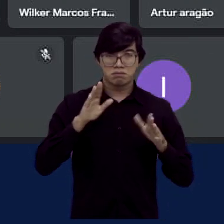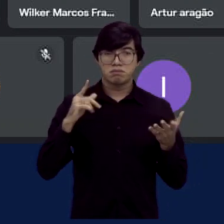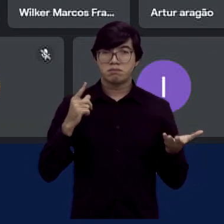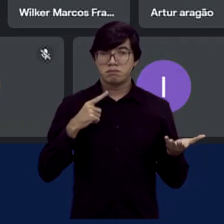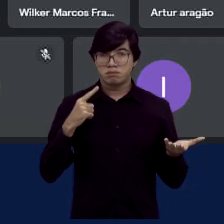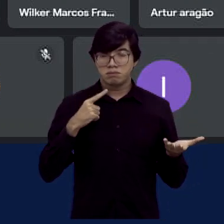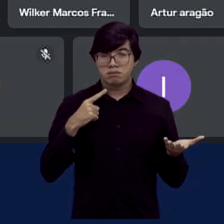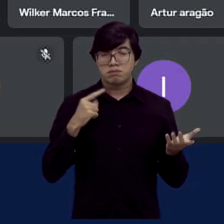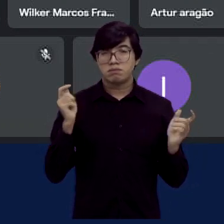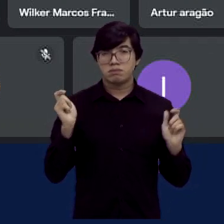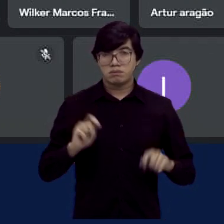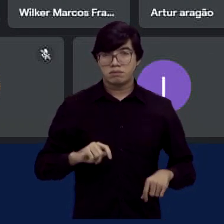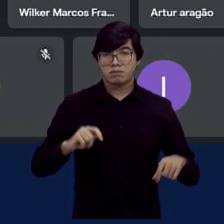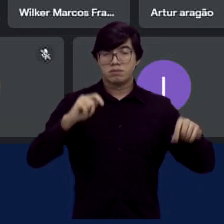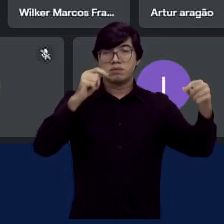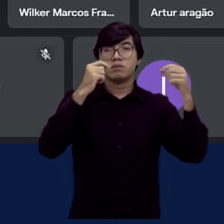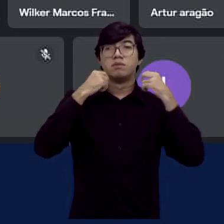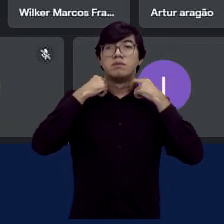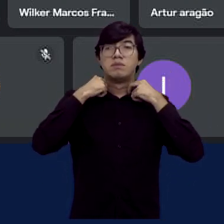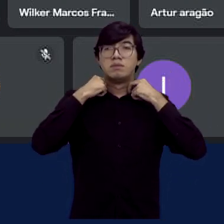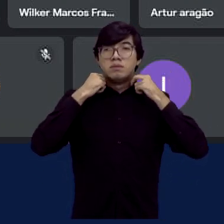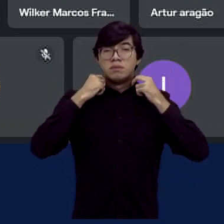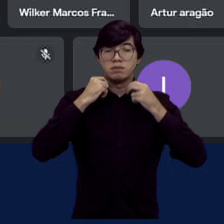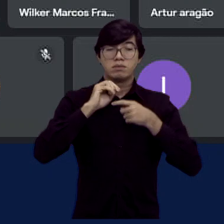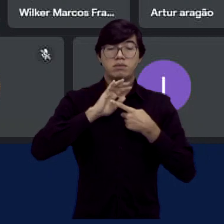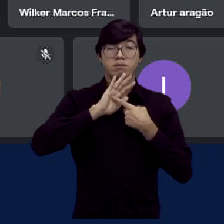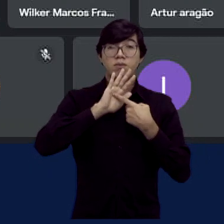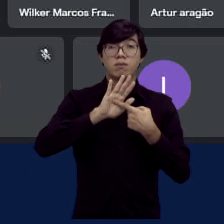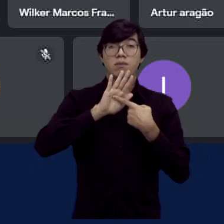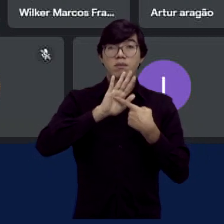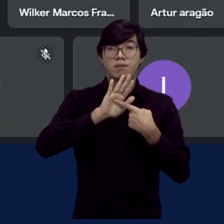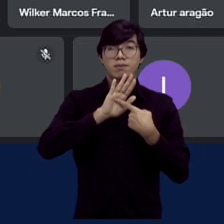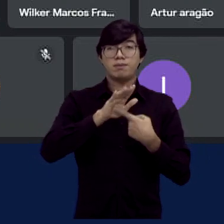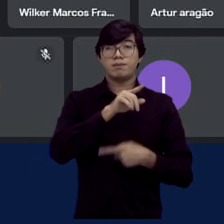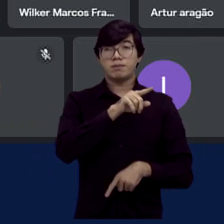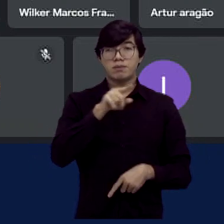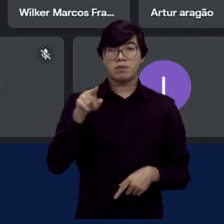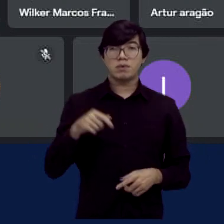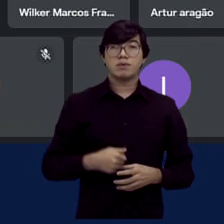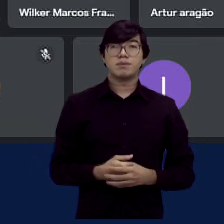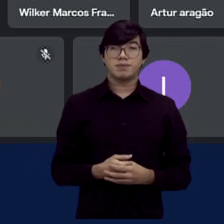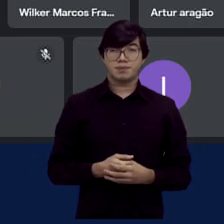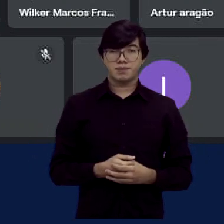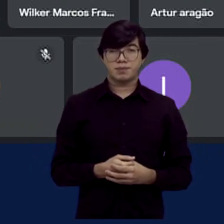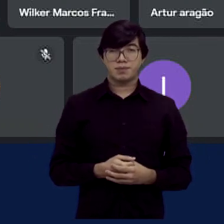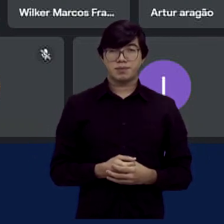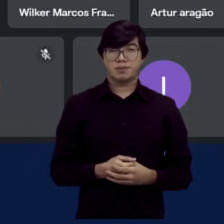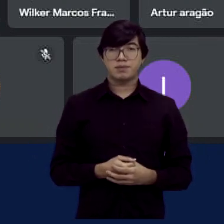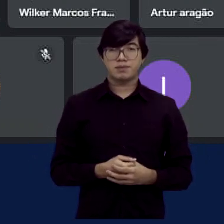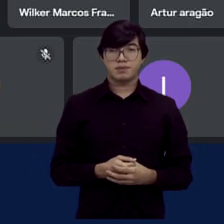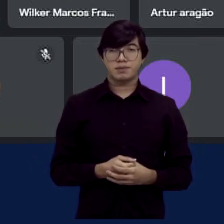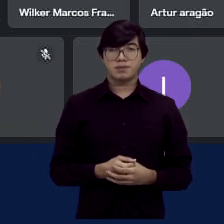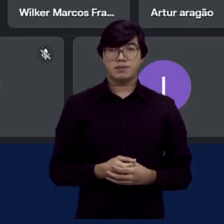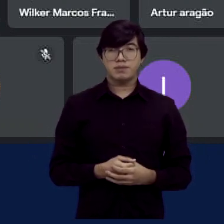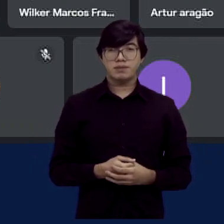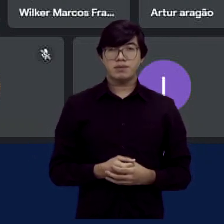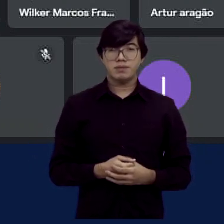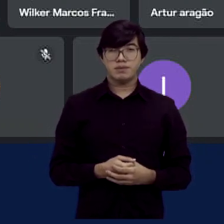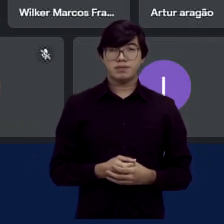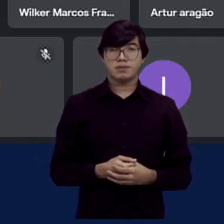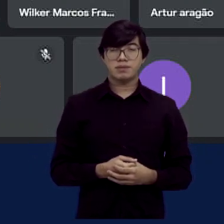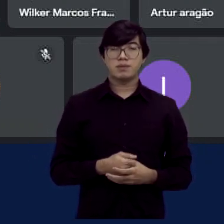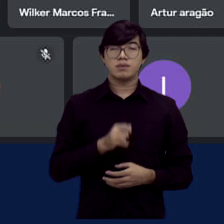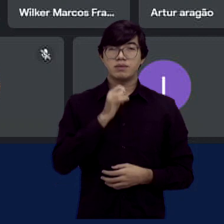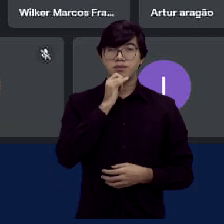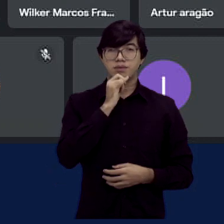cá. Mas eu vou apresentar algumas aplicações de coisas que nem todo mundo acha que é quadrinho, mas é quadrinho